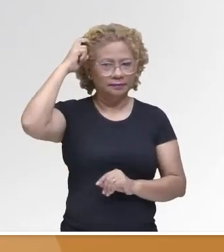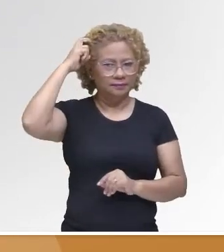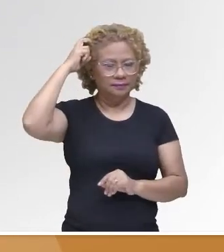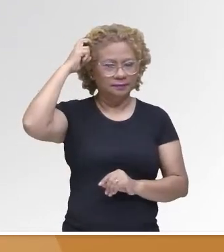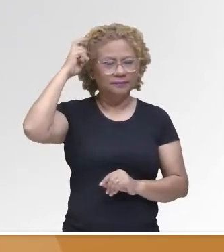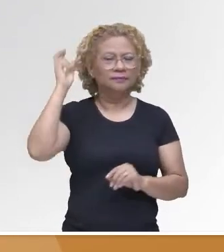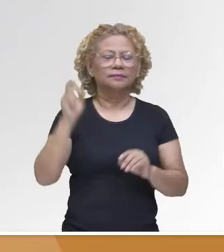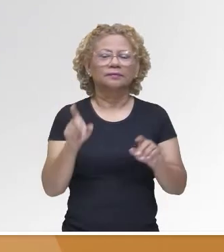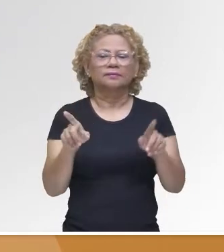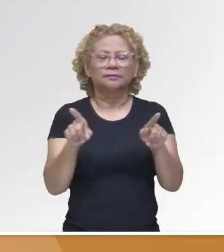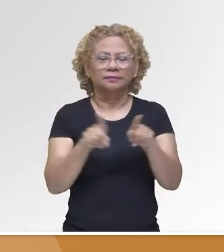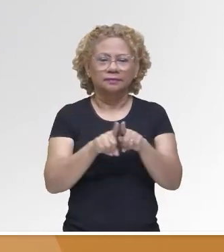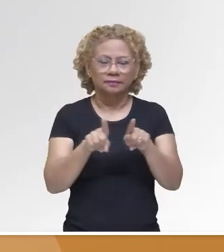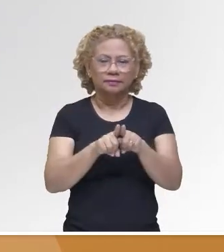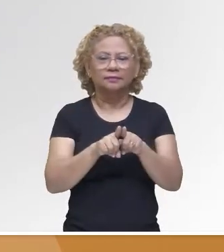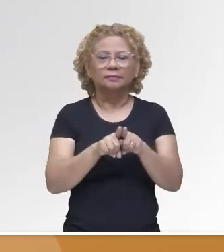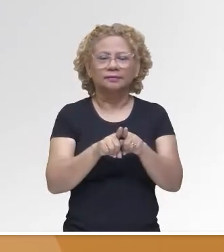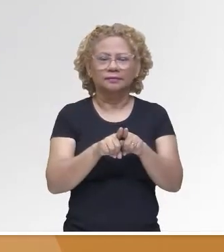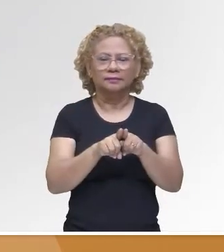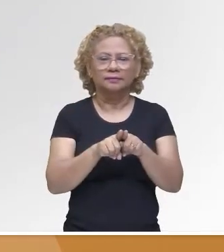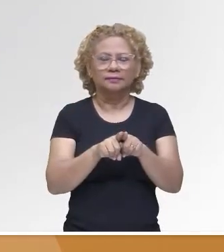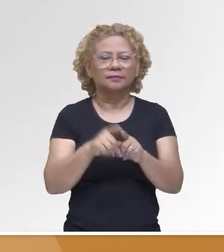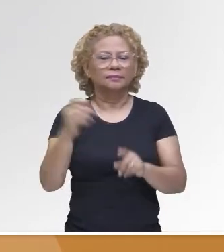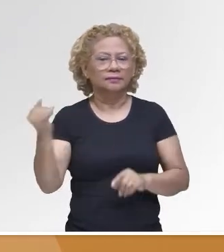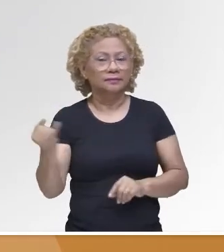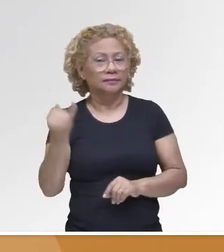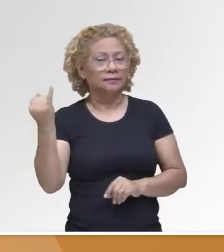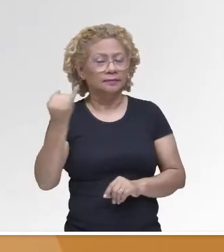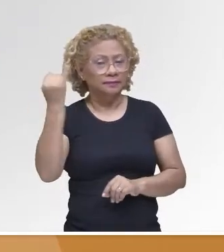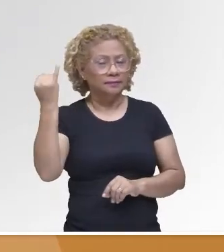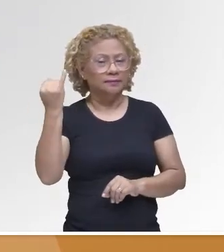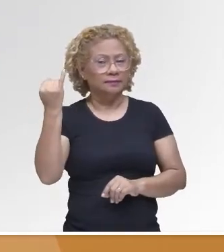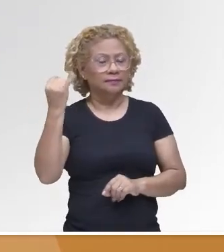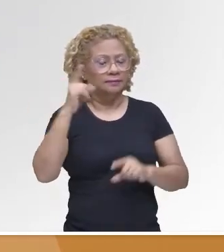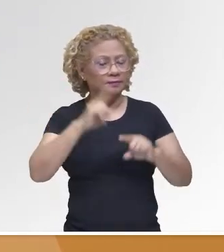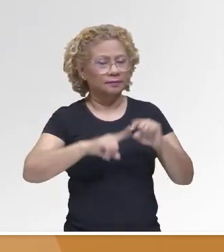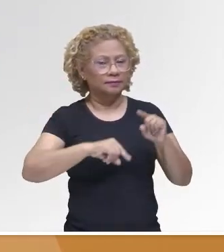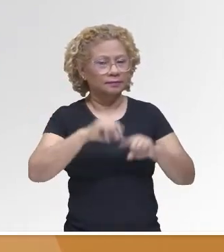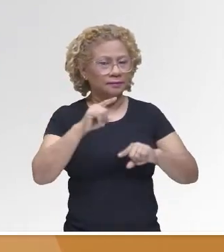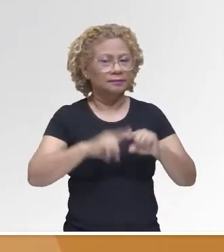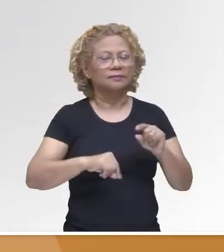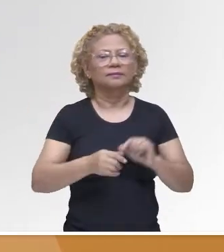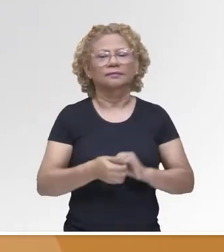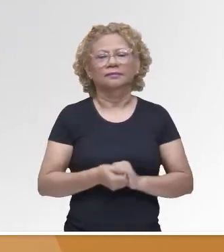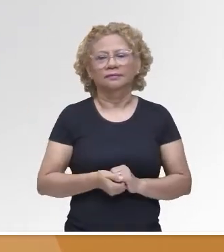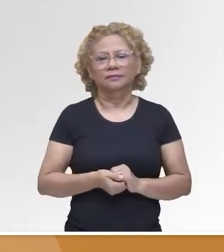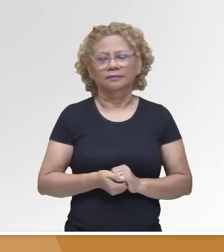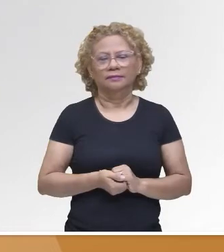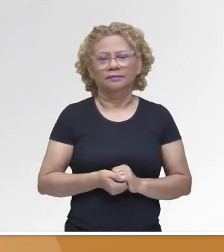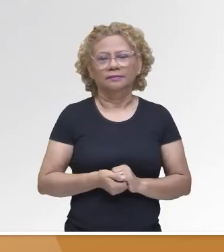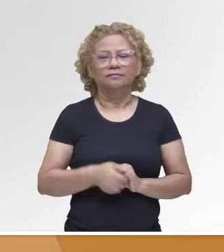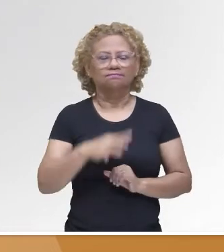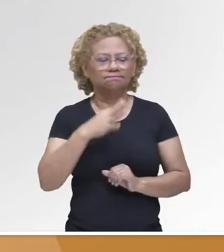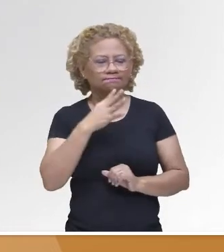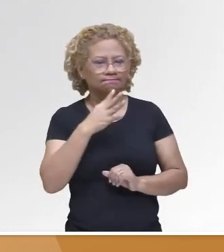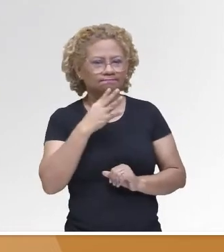e dando significado às coisas, dando sentido às coisas, conceituando as coisas. Né?